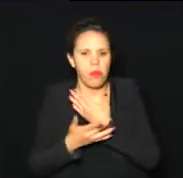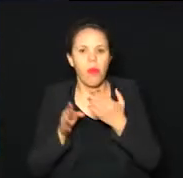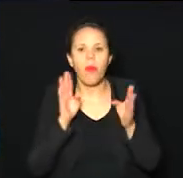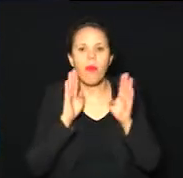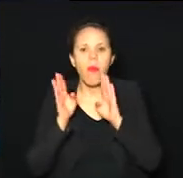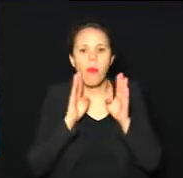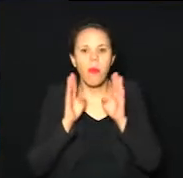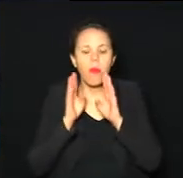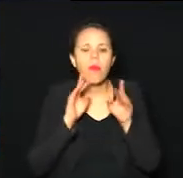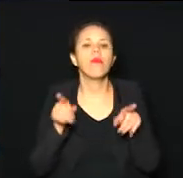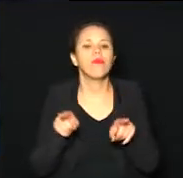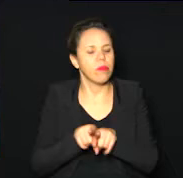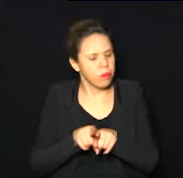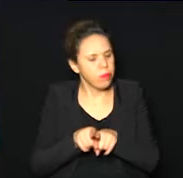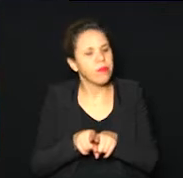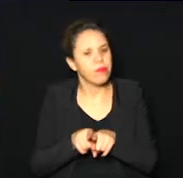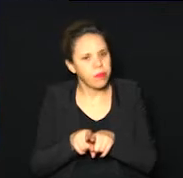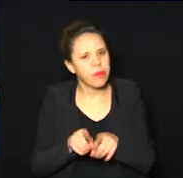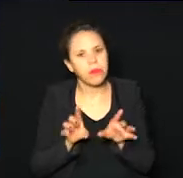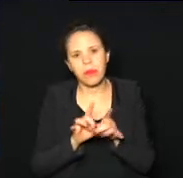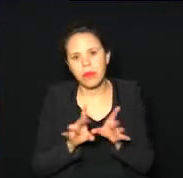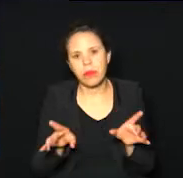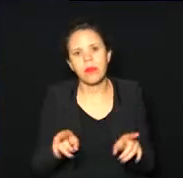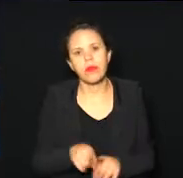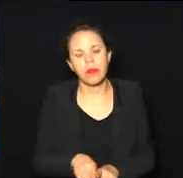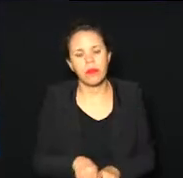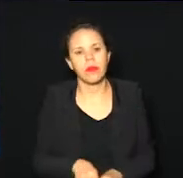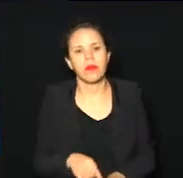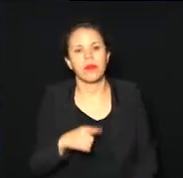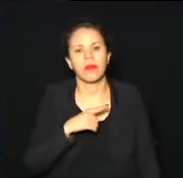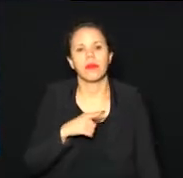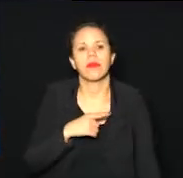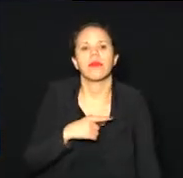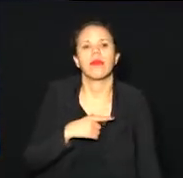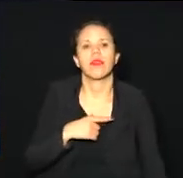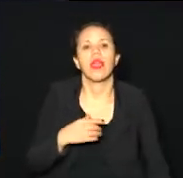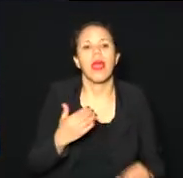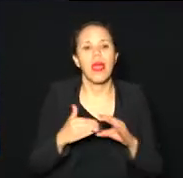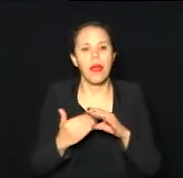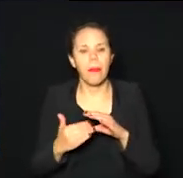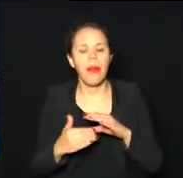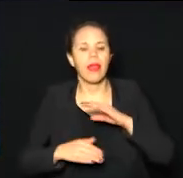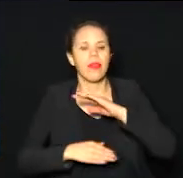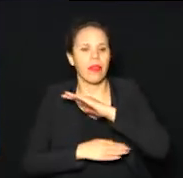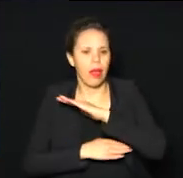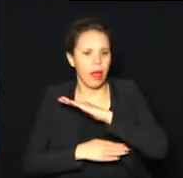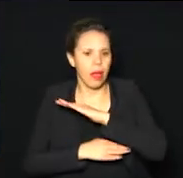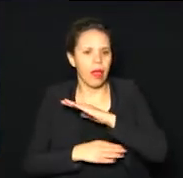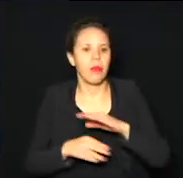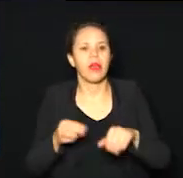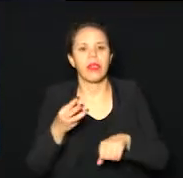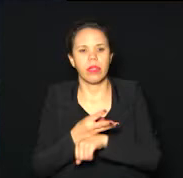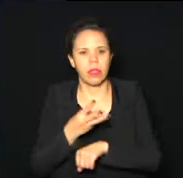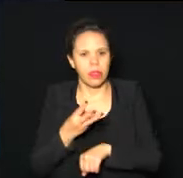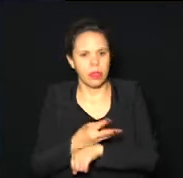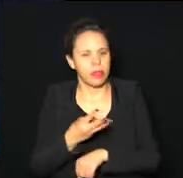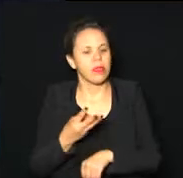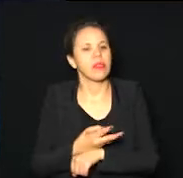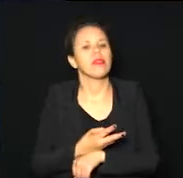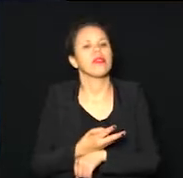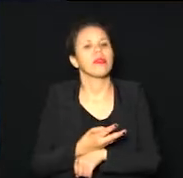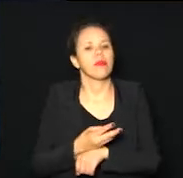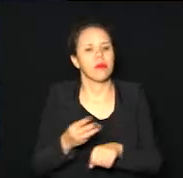Facebook também está à disposição, e tem o e-mail da Câmara e o WhatsApp da Câmara, que deve